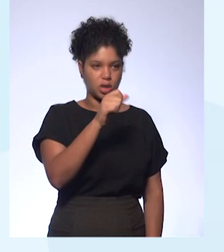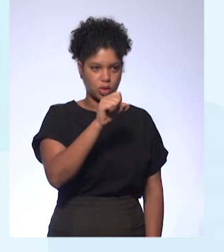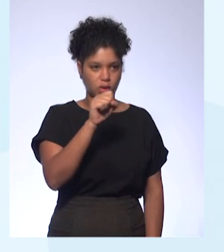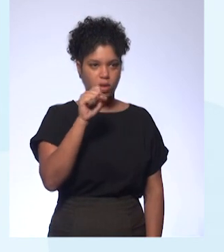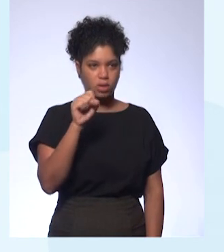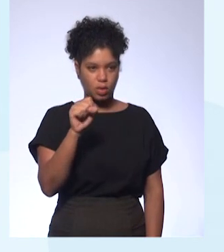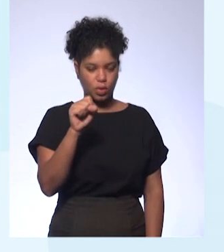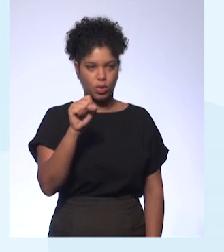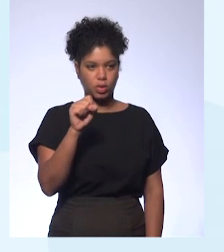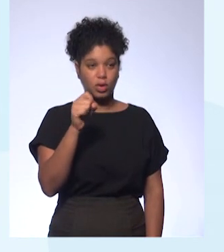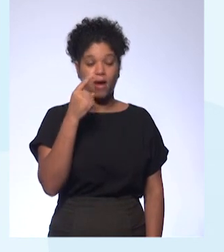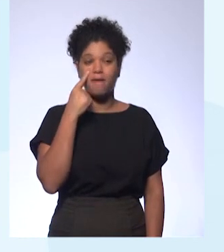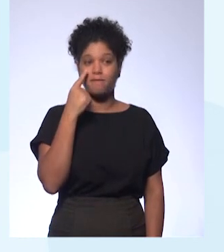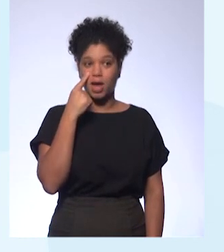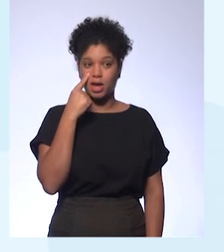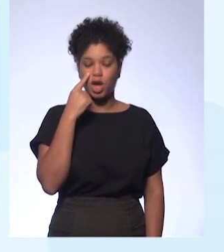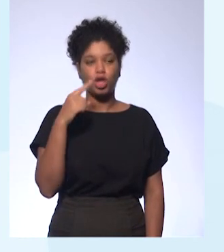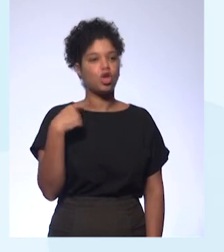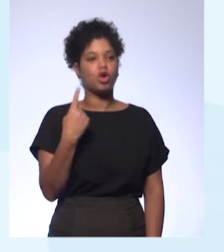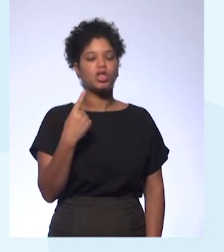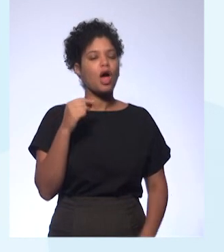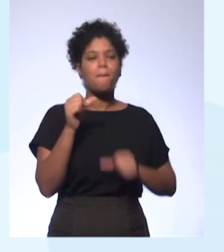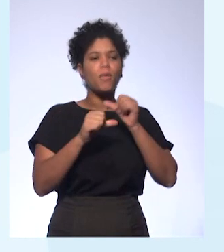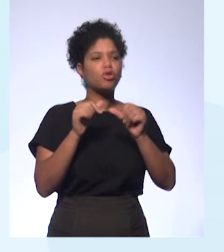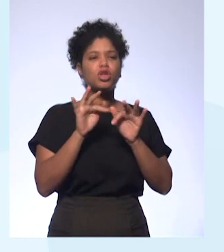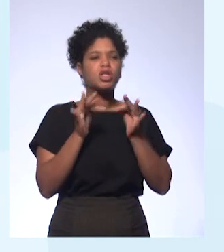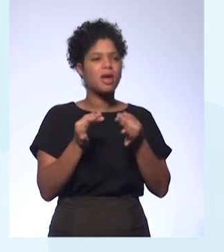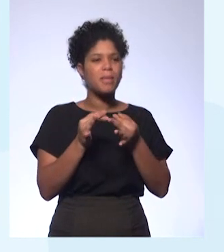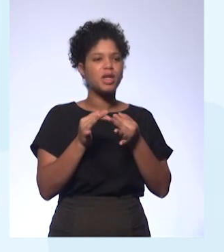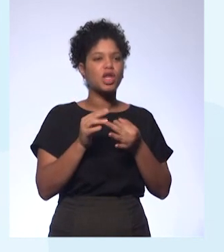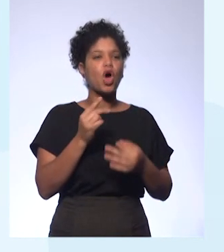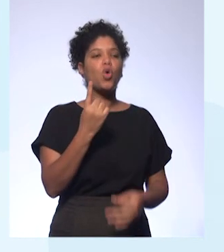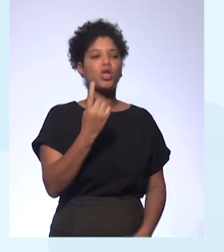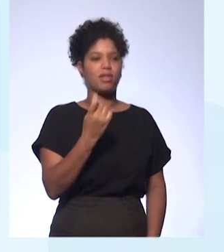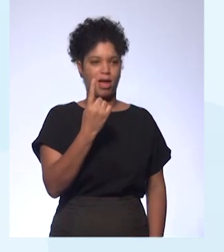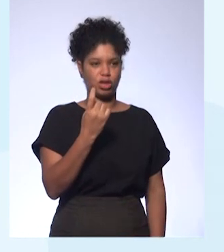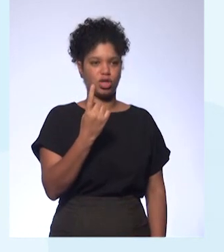288. Observe que nós só mudamos aqui a unidade de medida,